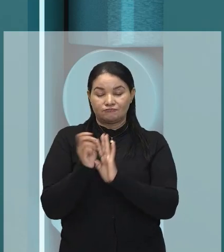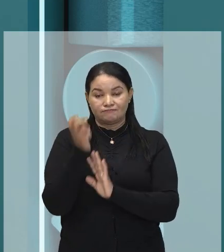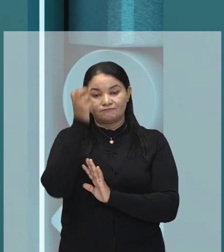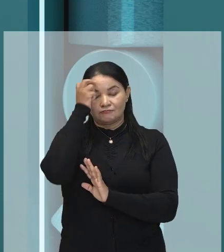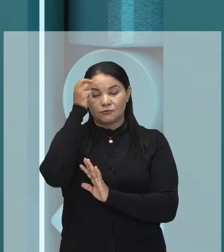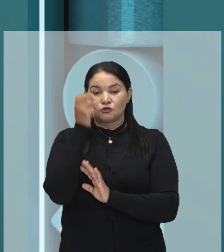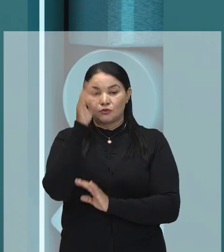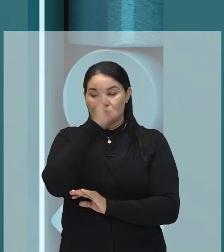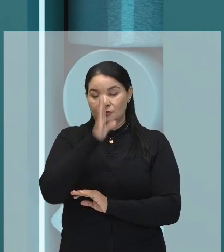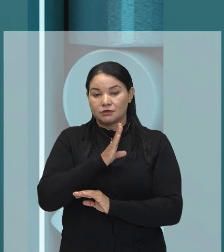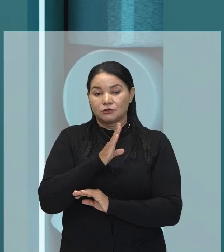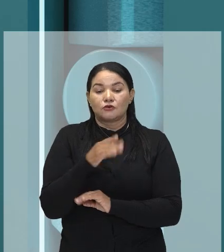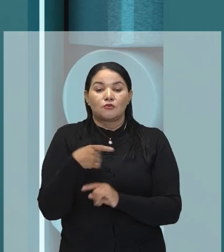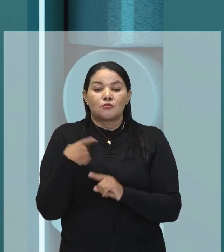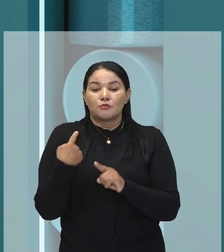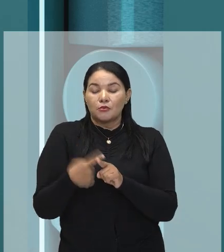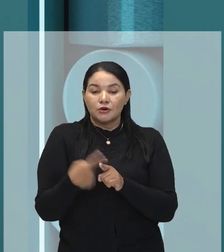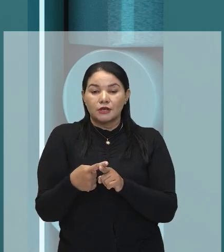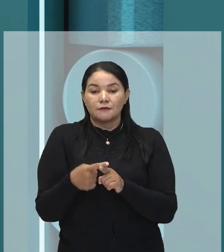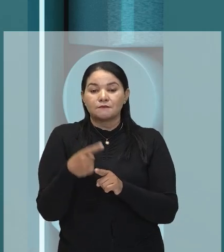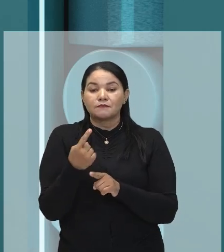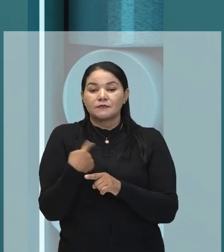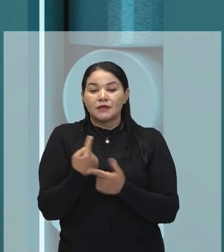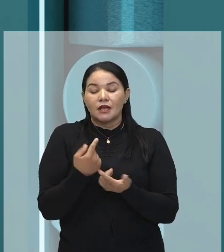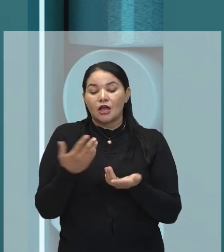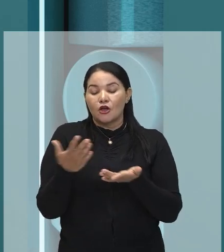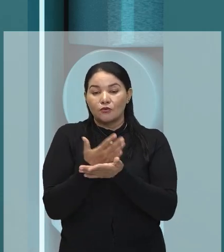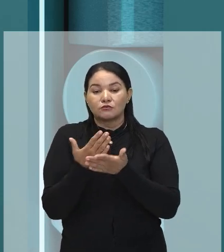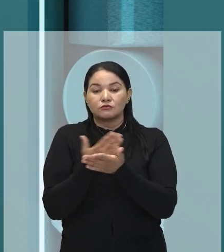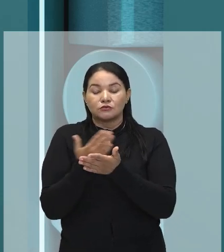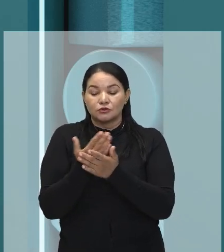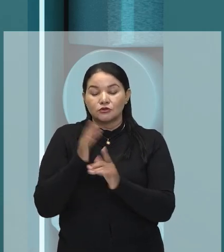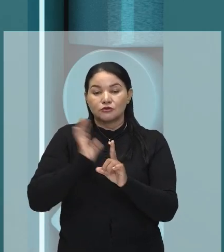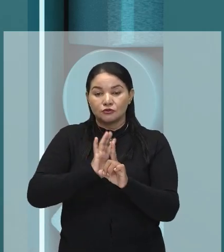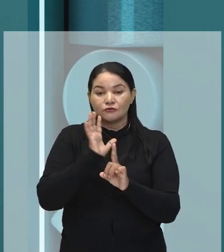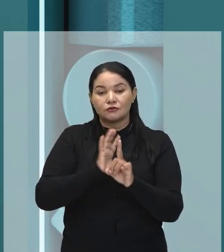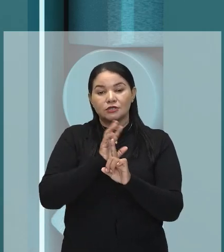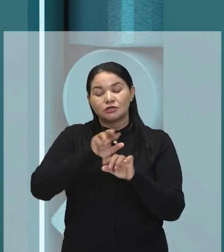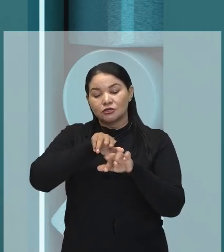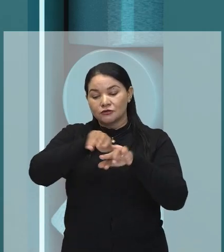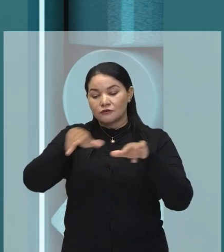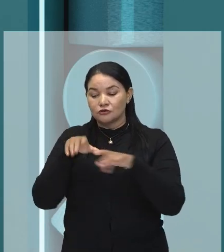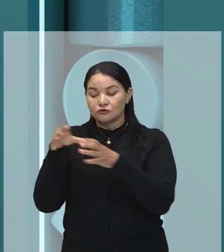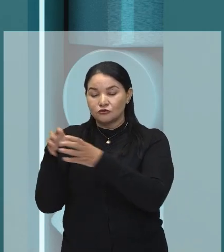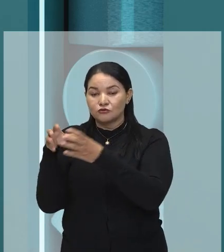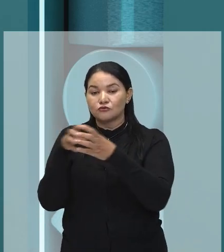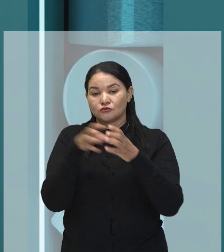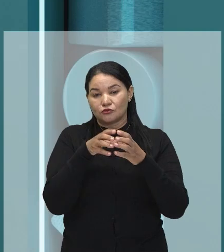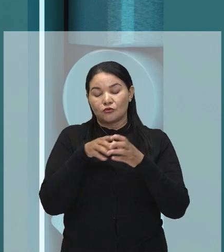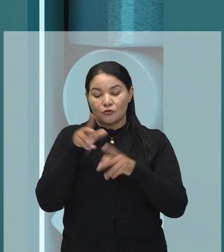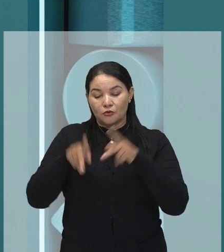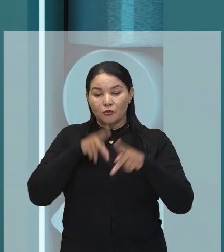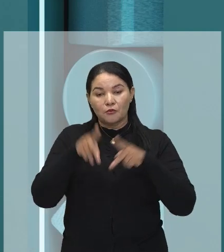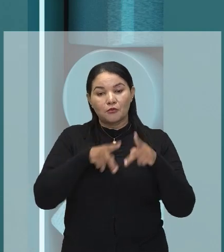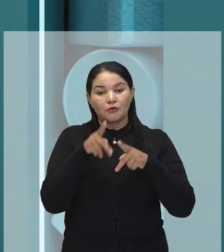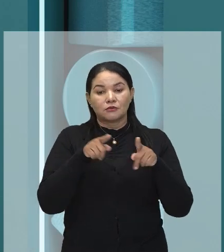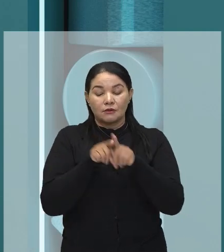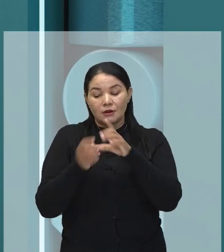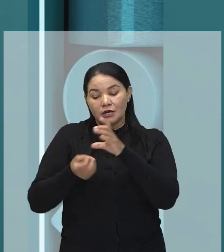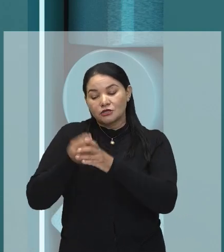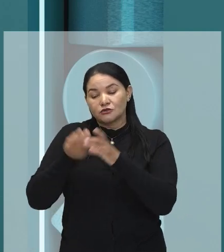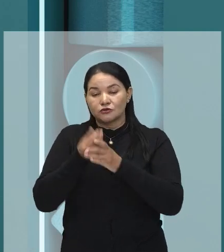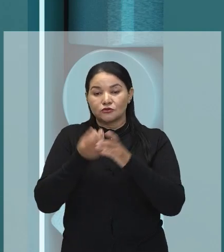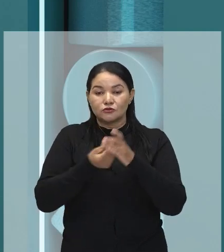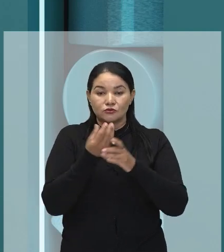Brasil. Isso porque sofreu influência de vários povos, assim foi formando a